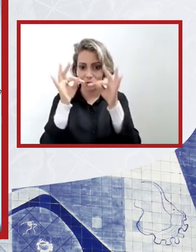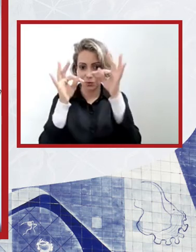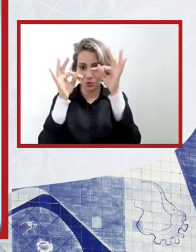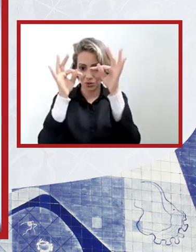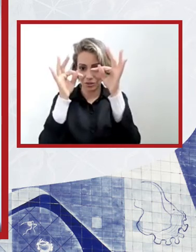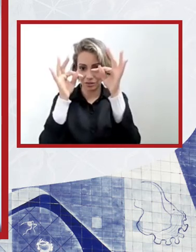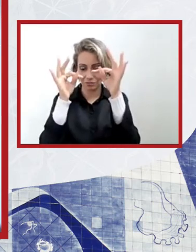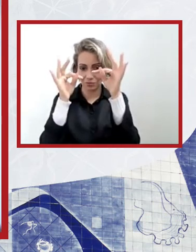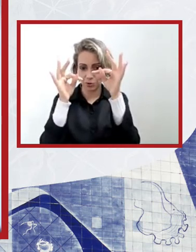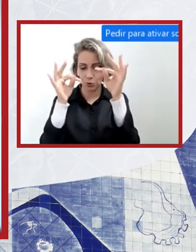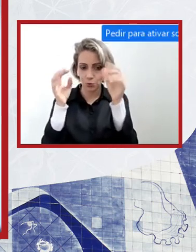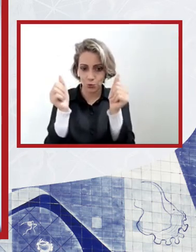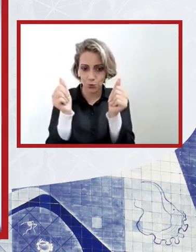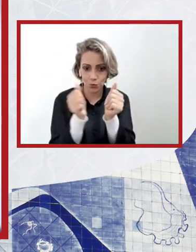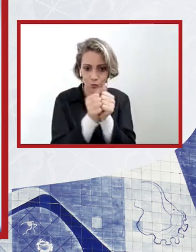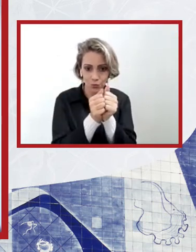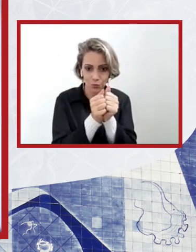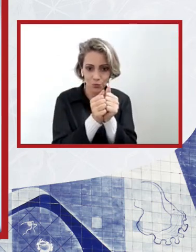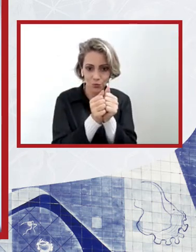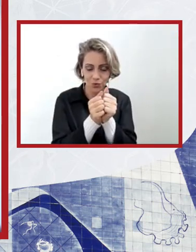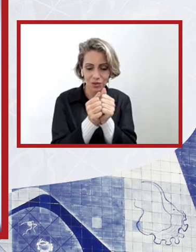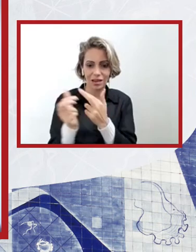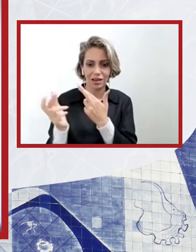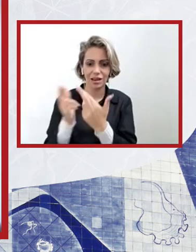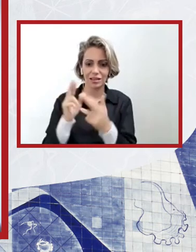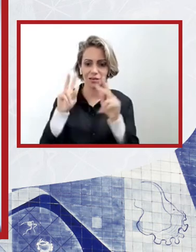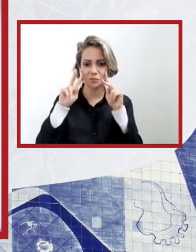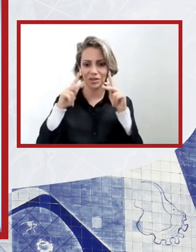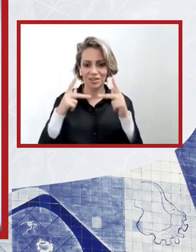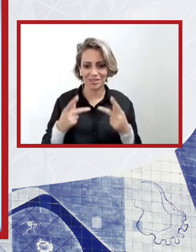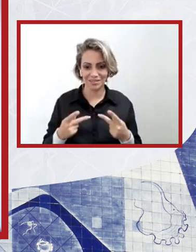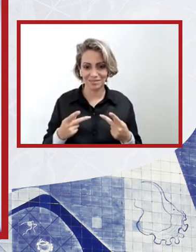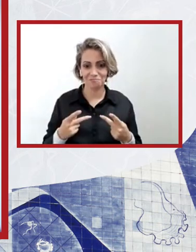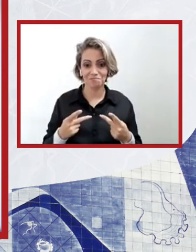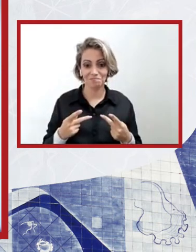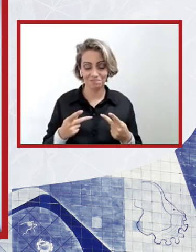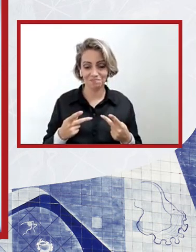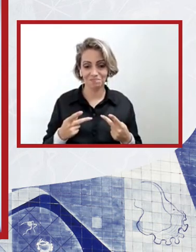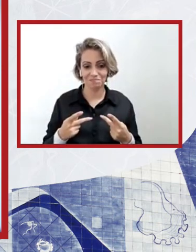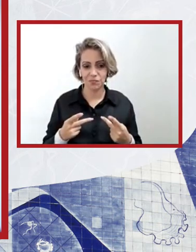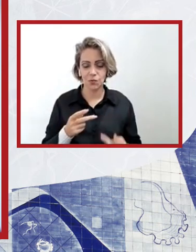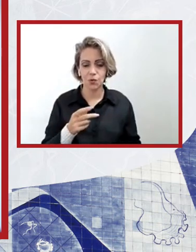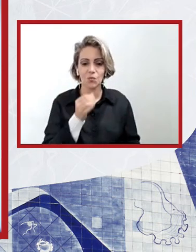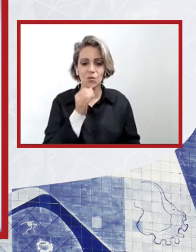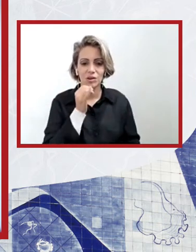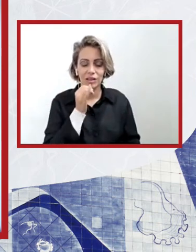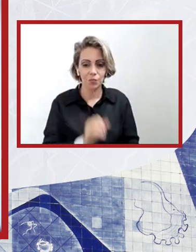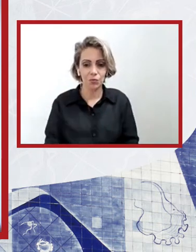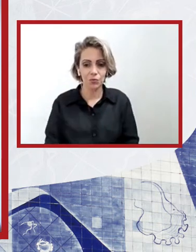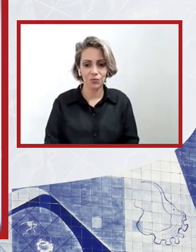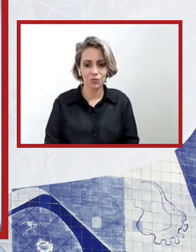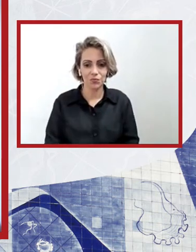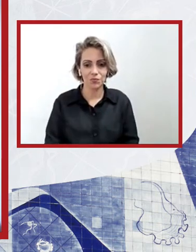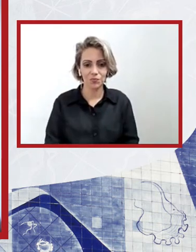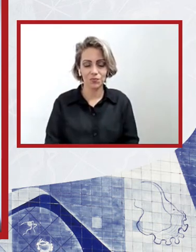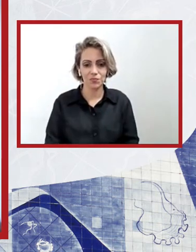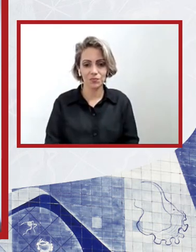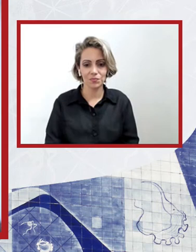e essas relações humanas. Quando, por exemplo, ele envia